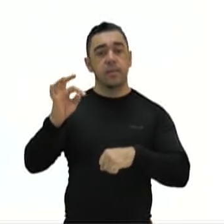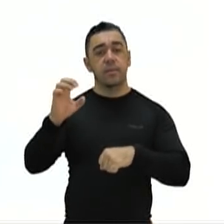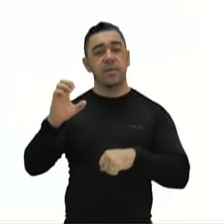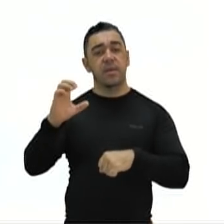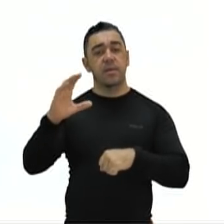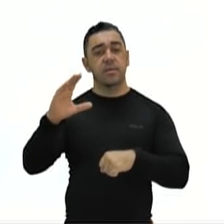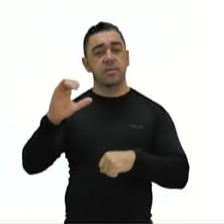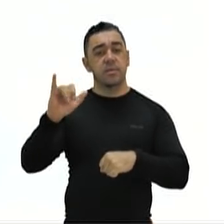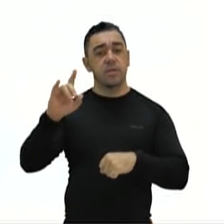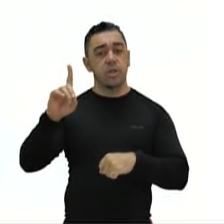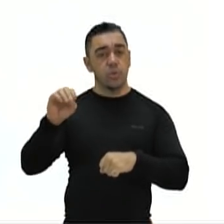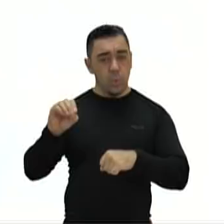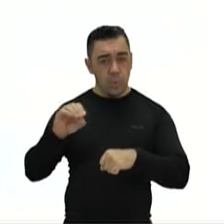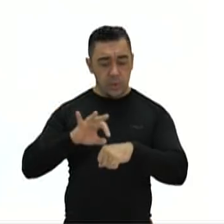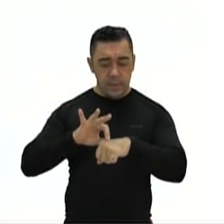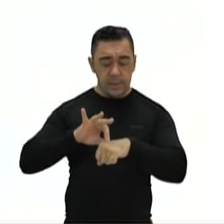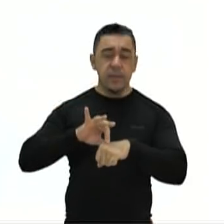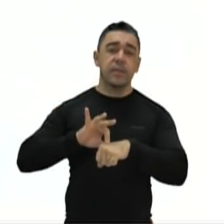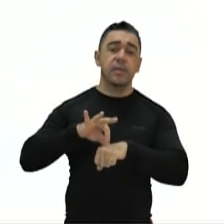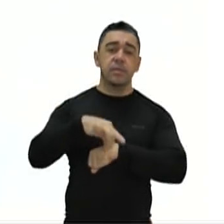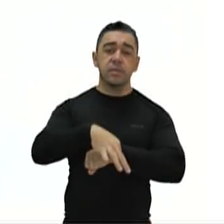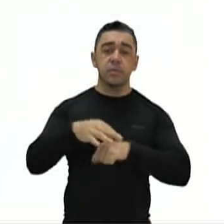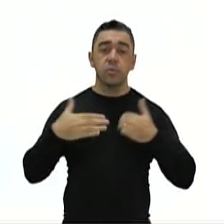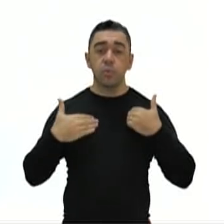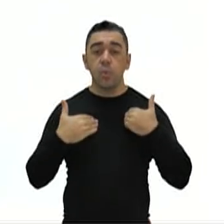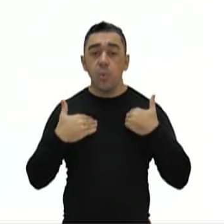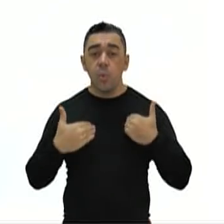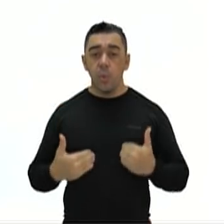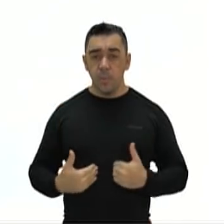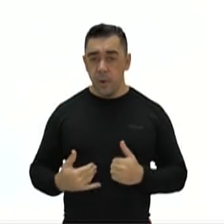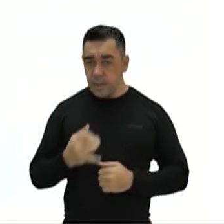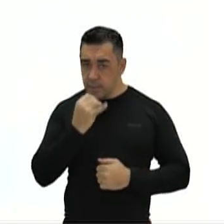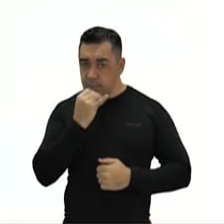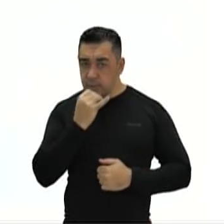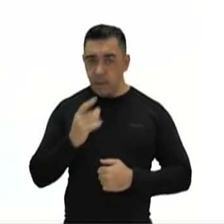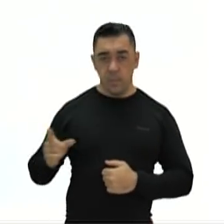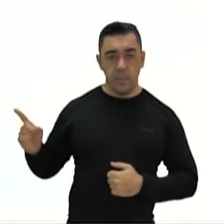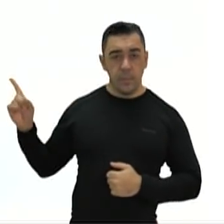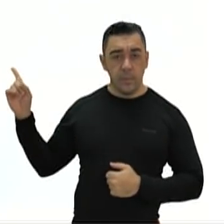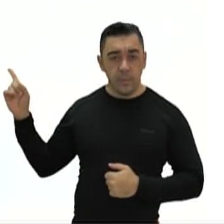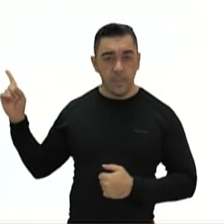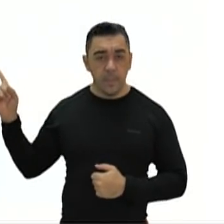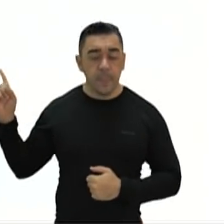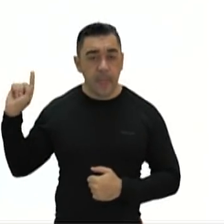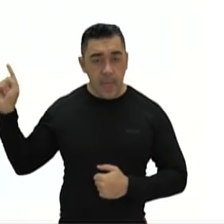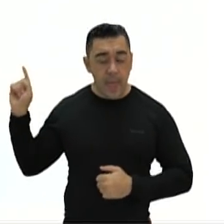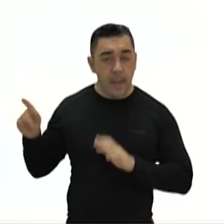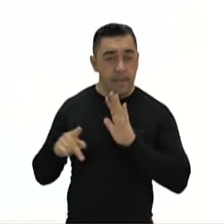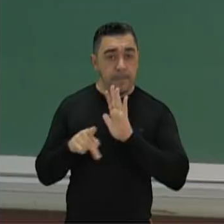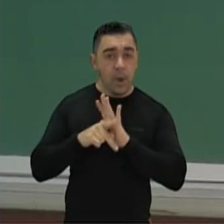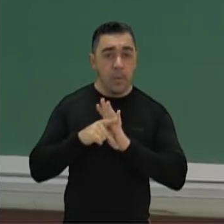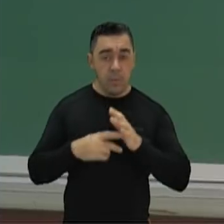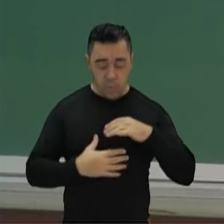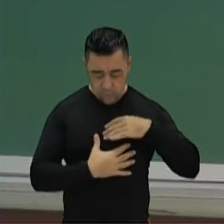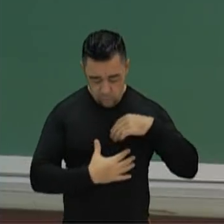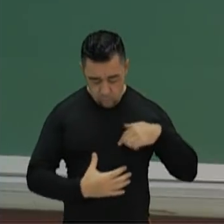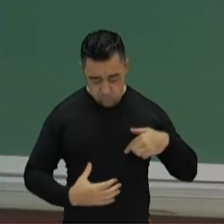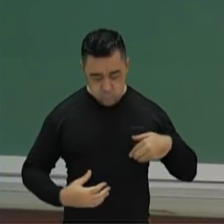tecido. Formam os tecidos no nosso corpo. Então, eu trouxe um exemplo de uma célula do estômago e do